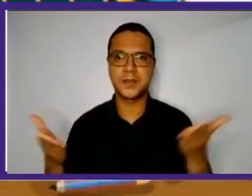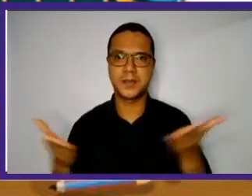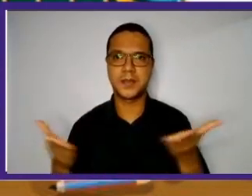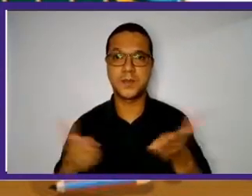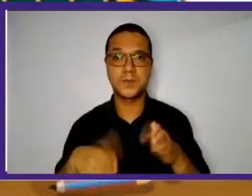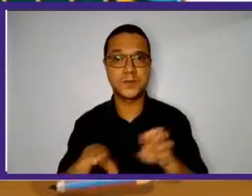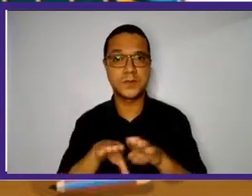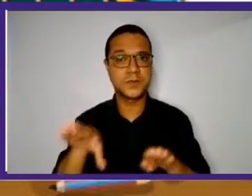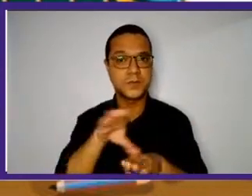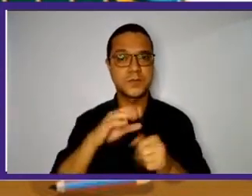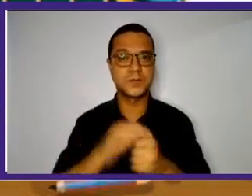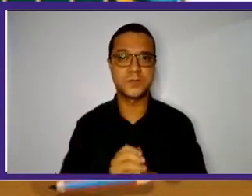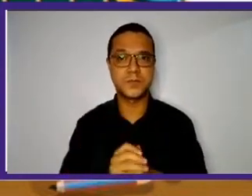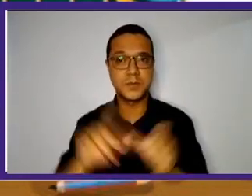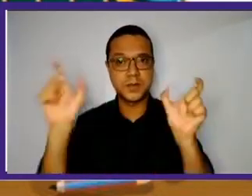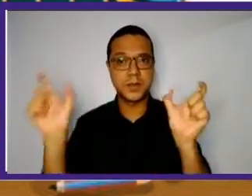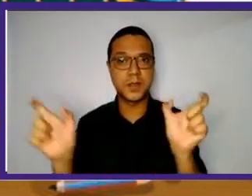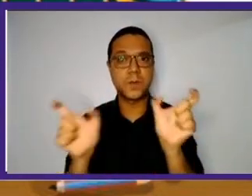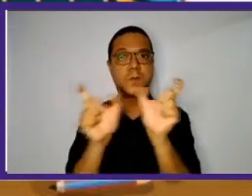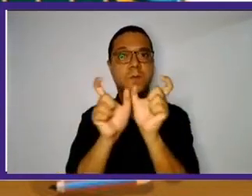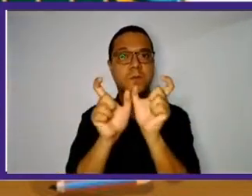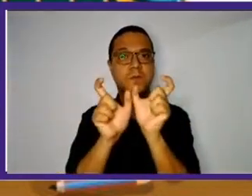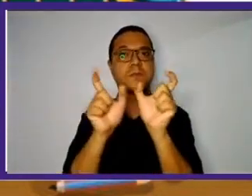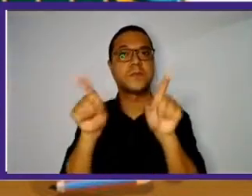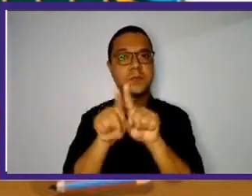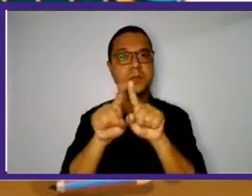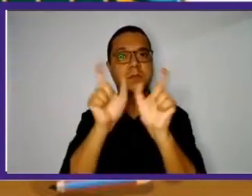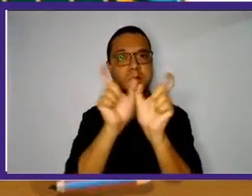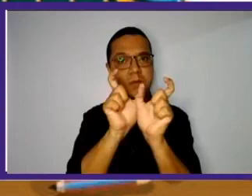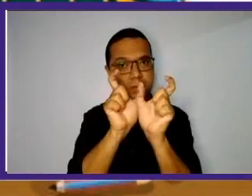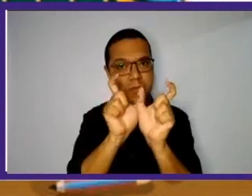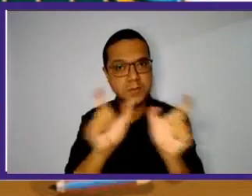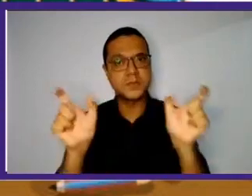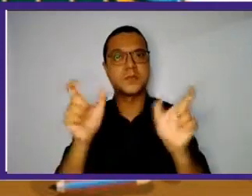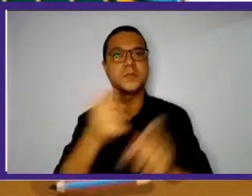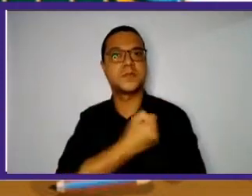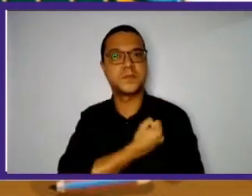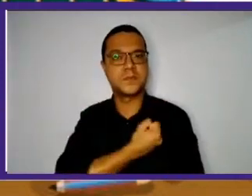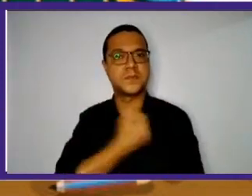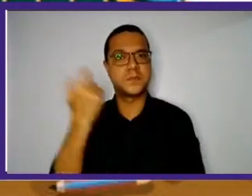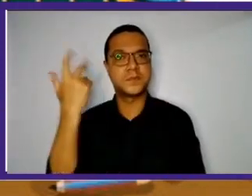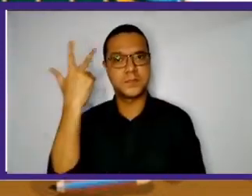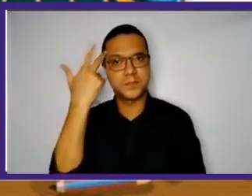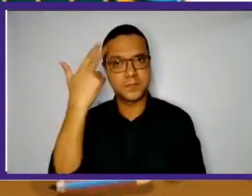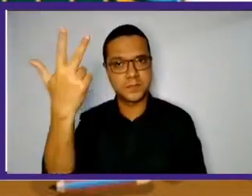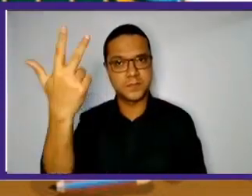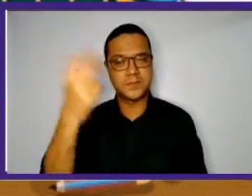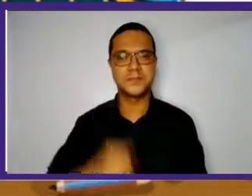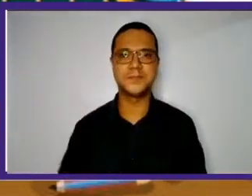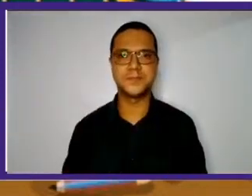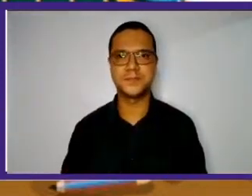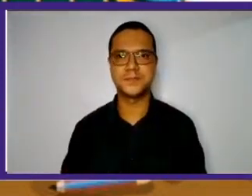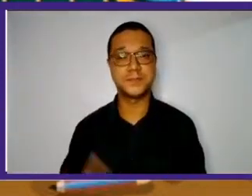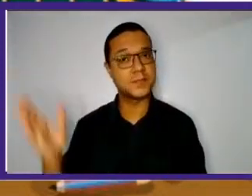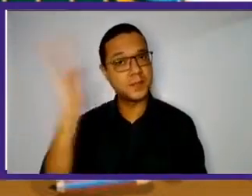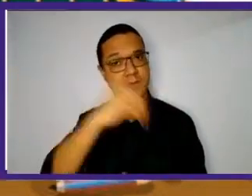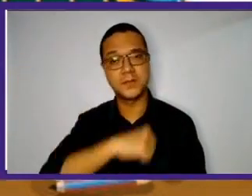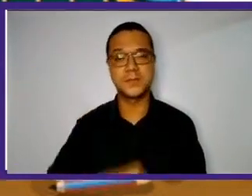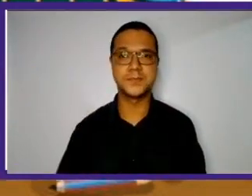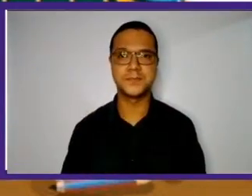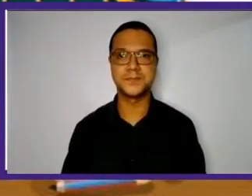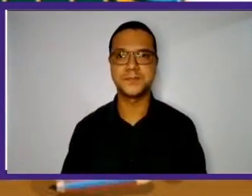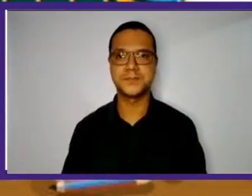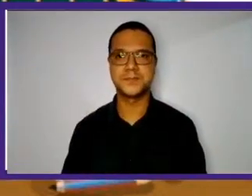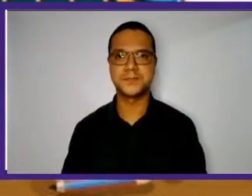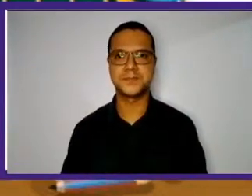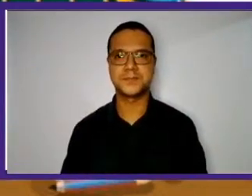hoje será sobre composição e decomposição de números naturais. Vamos